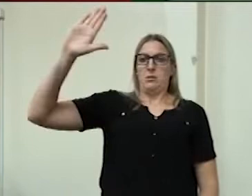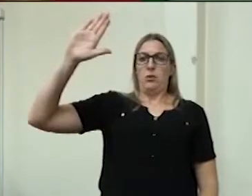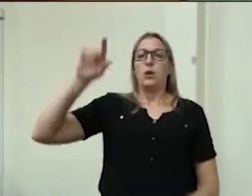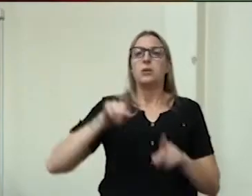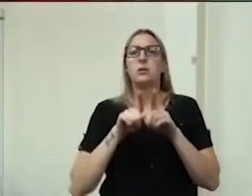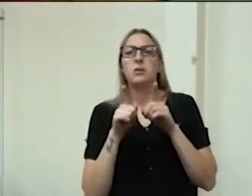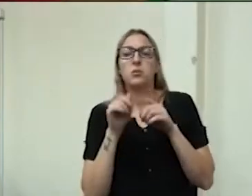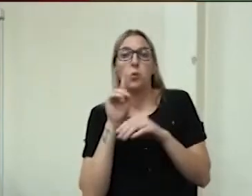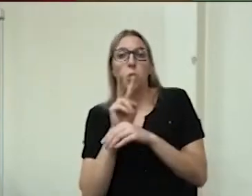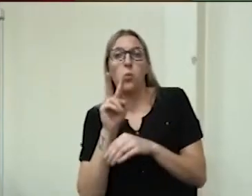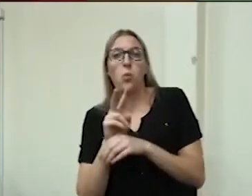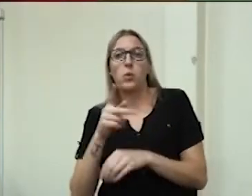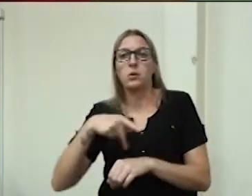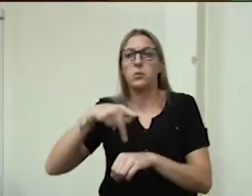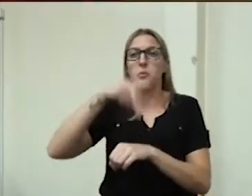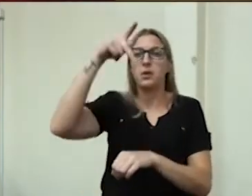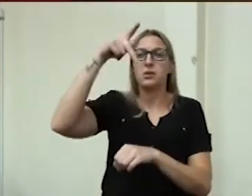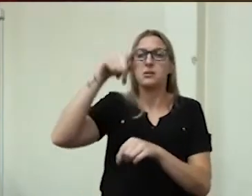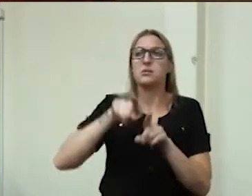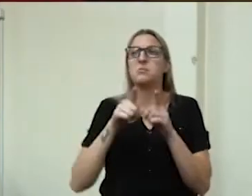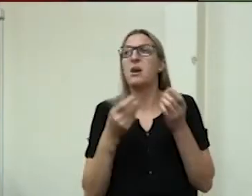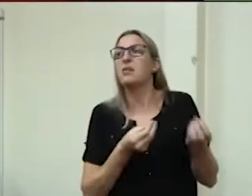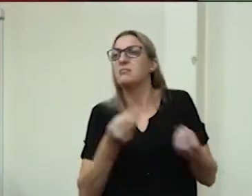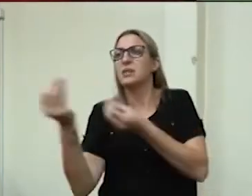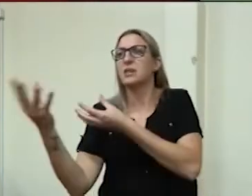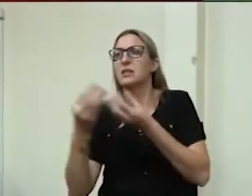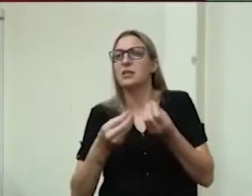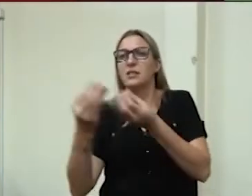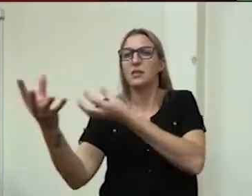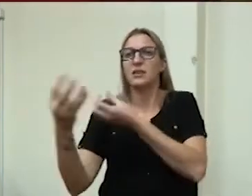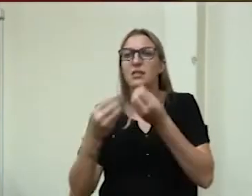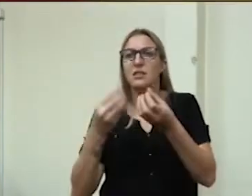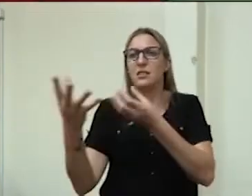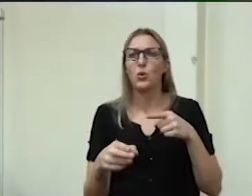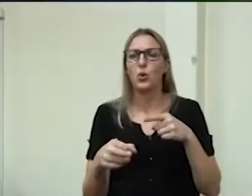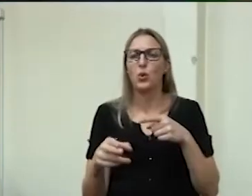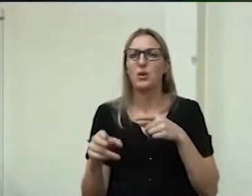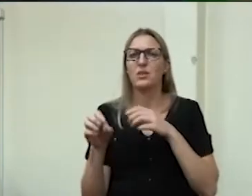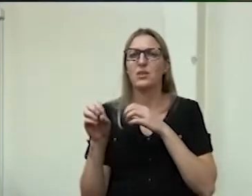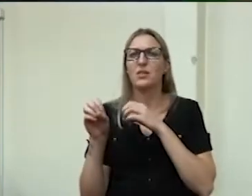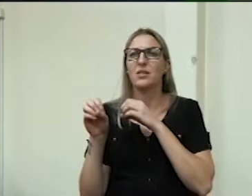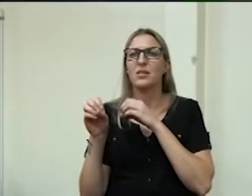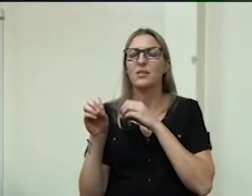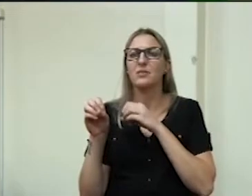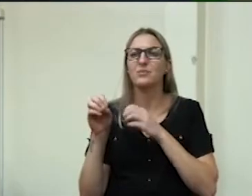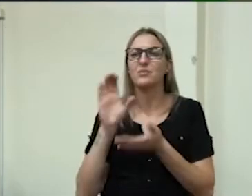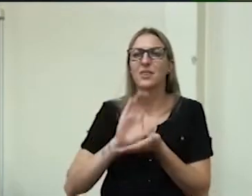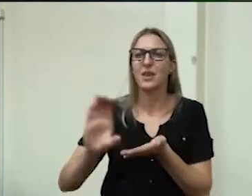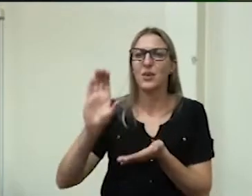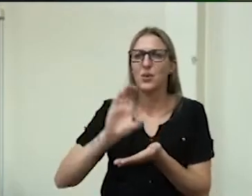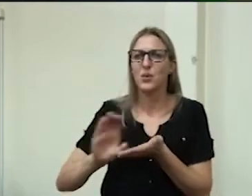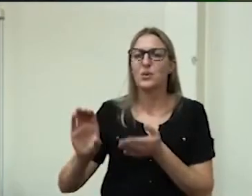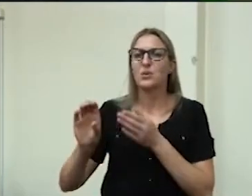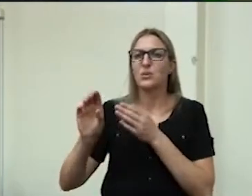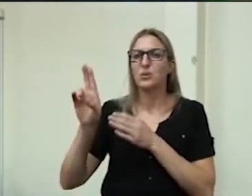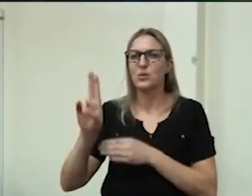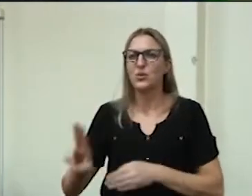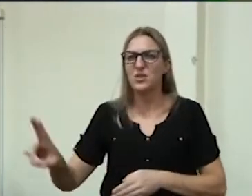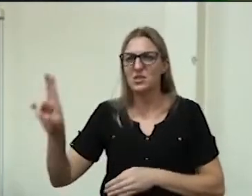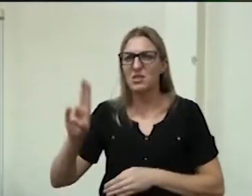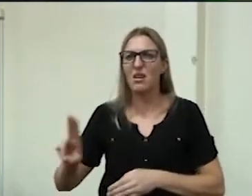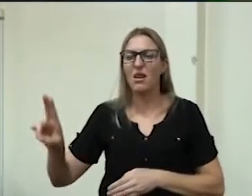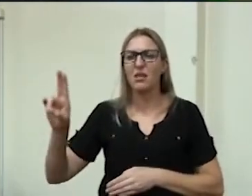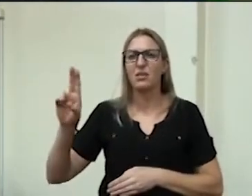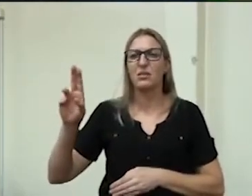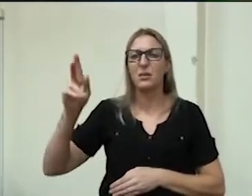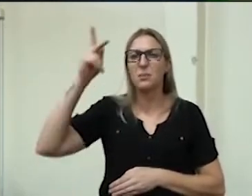país, entrega aos estrangeiros, inclusive aos comunistas chineses. Universidade Federal de Pelotas, Instituto